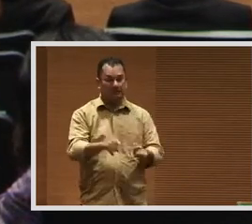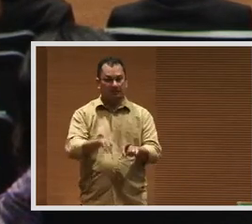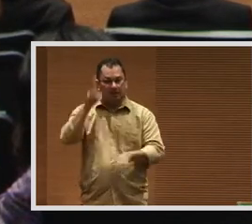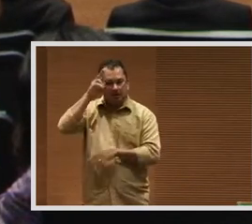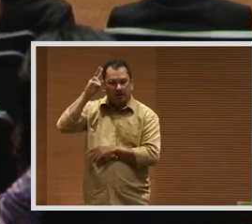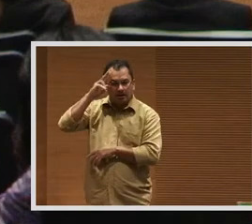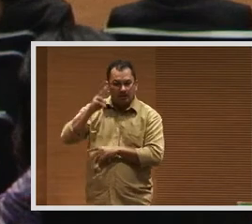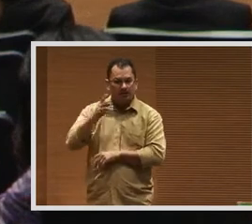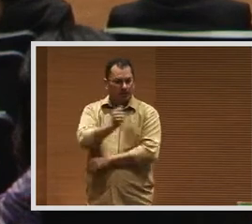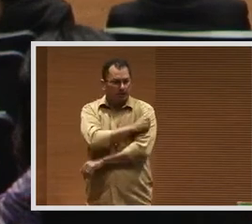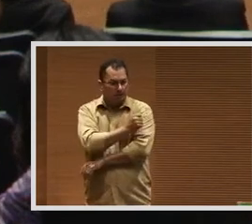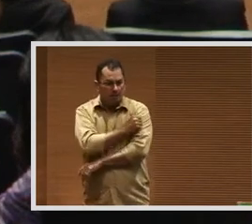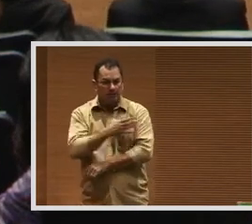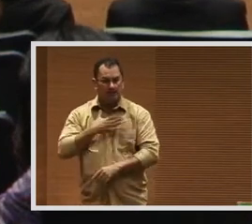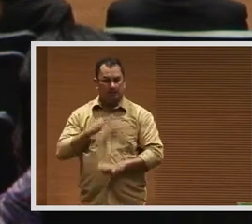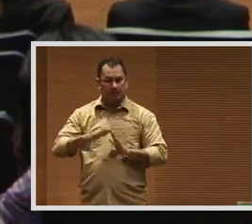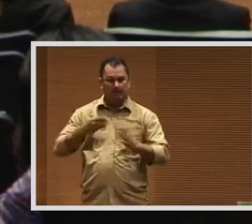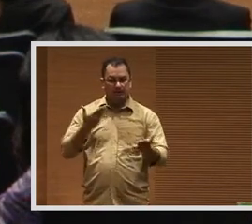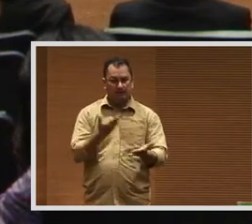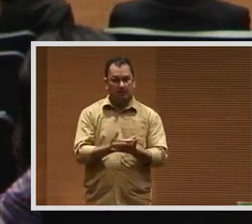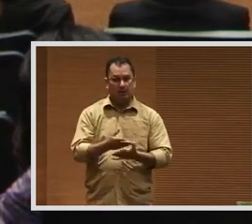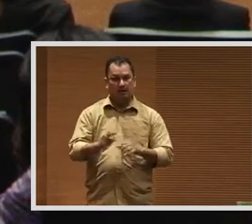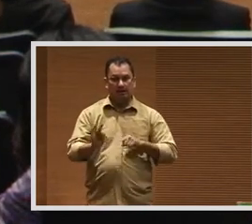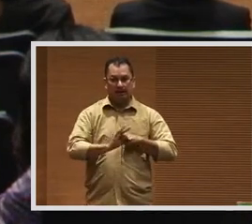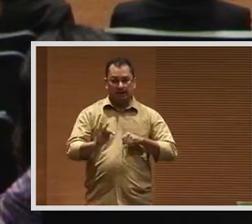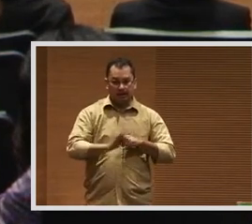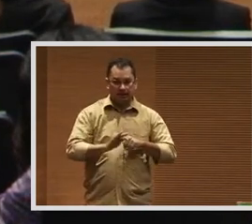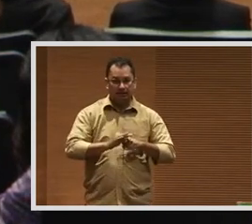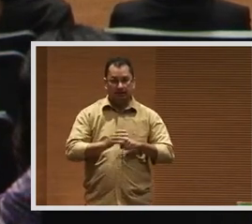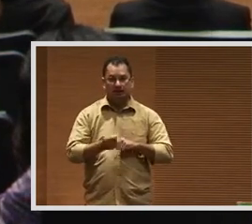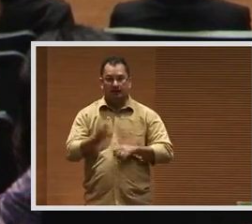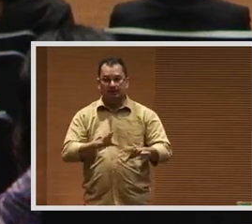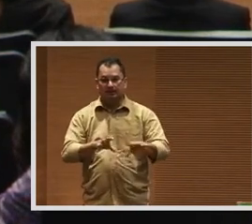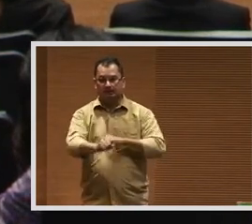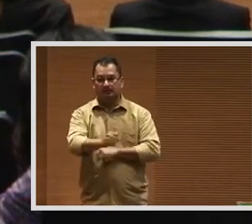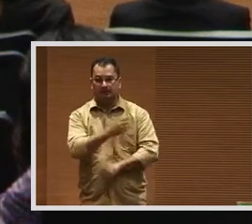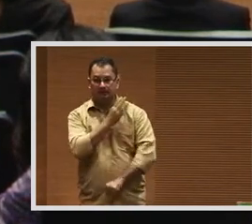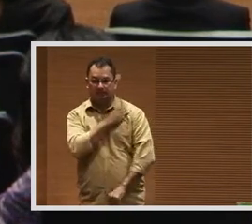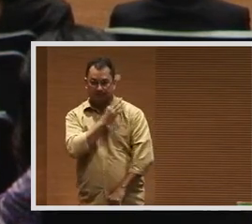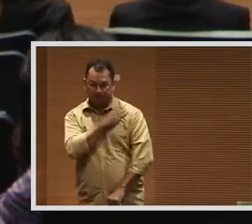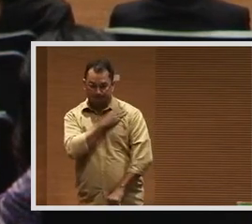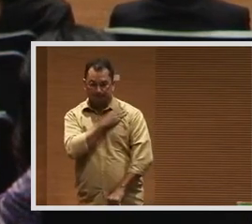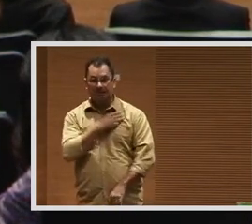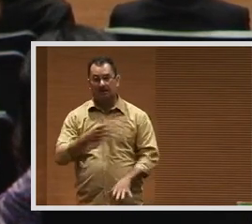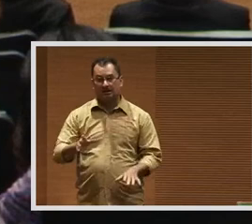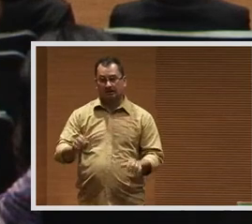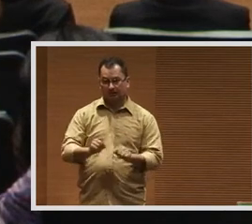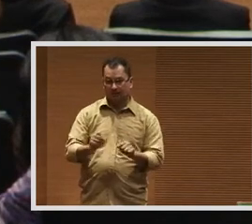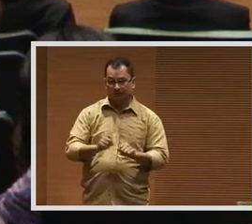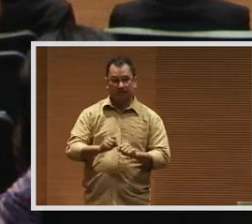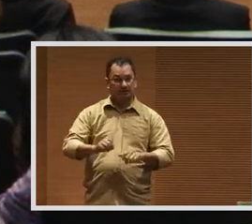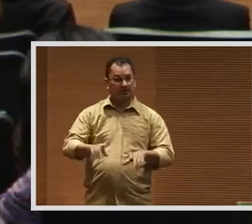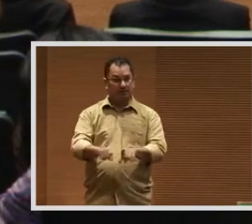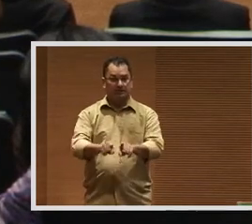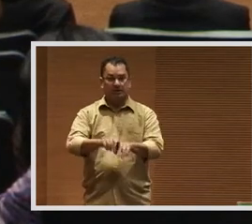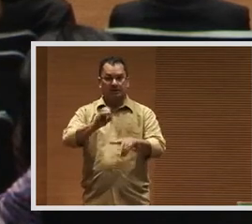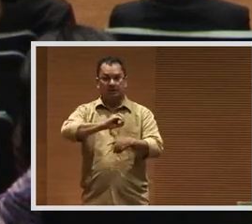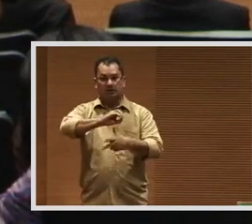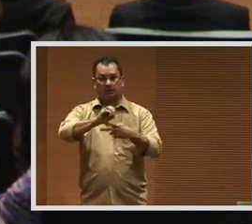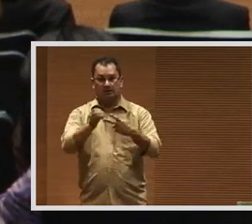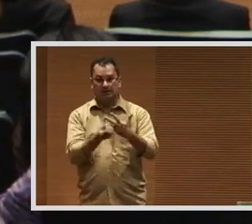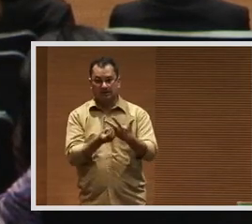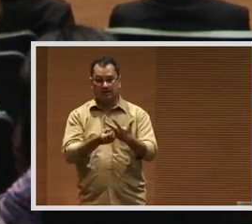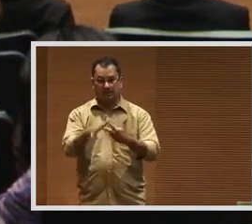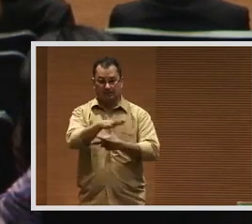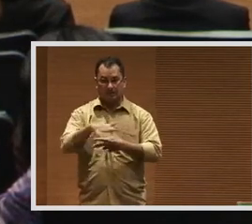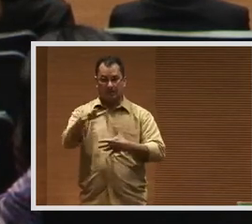técnica, que, terminando o ensino médio, ela fez o Enem para medicina, e, quando eu a encontrei,